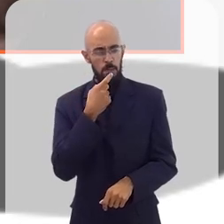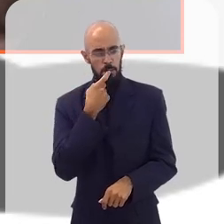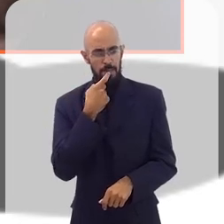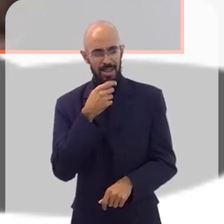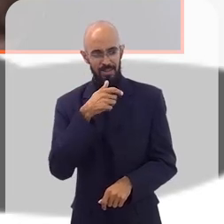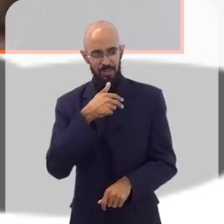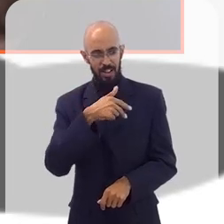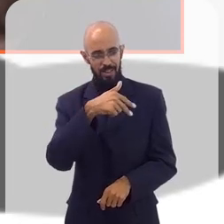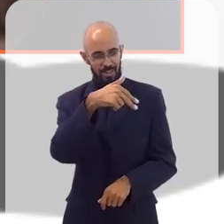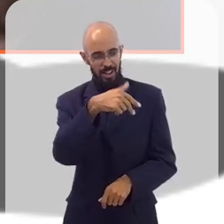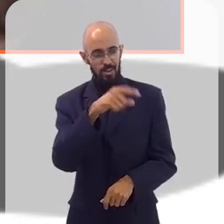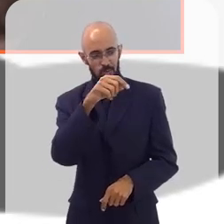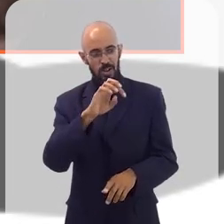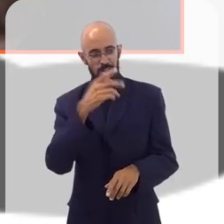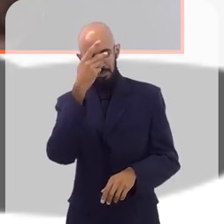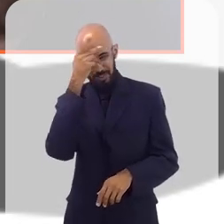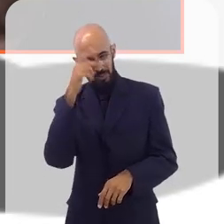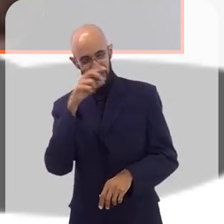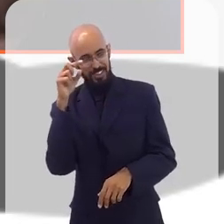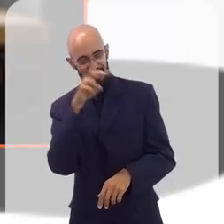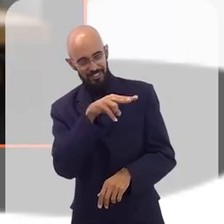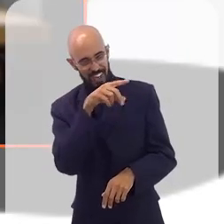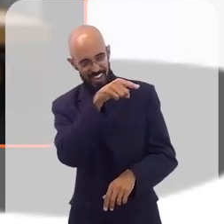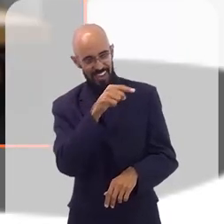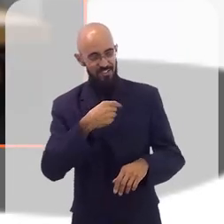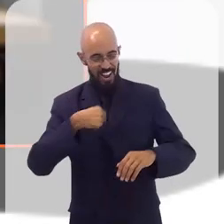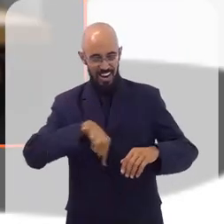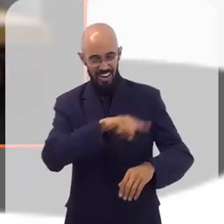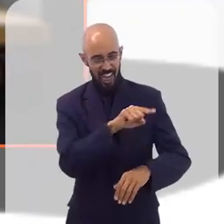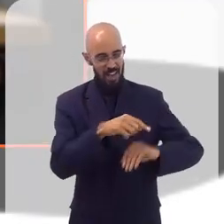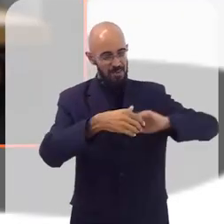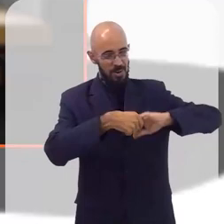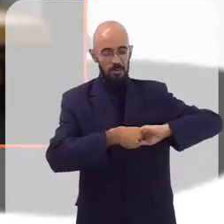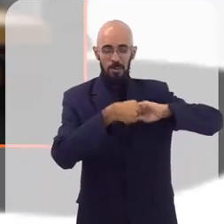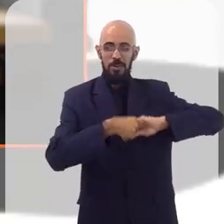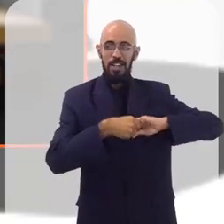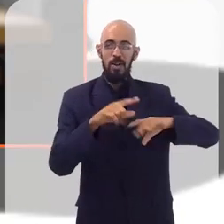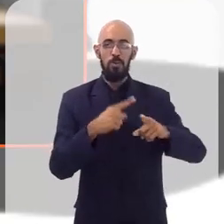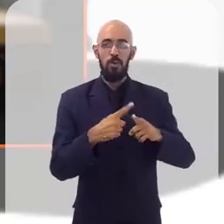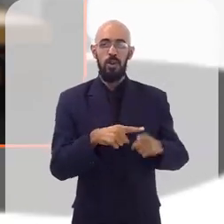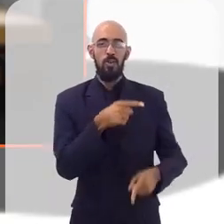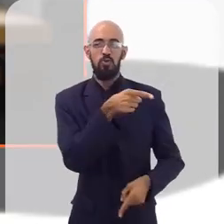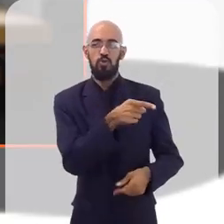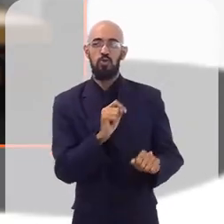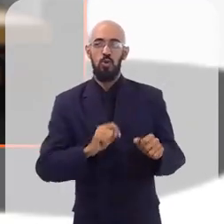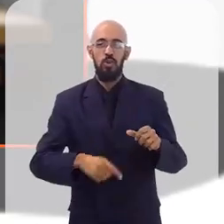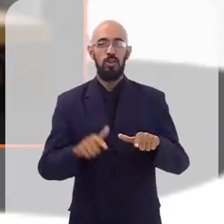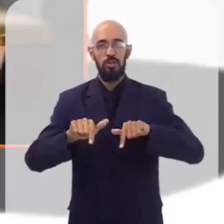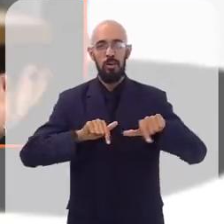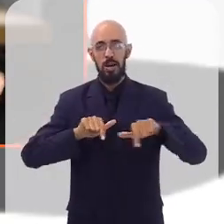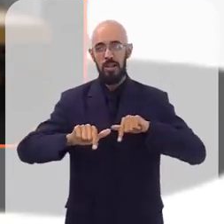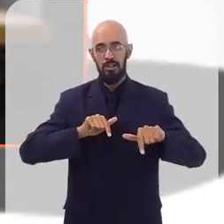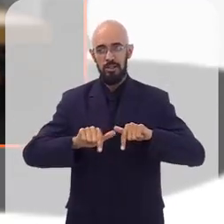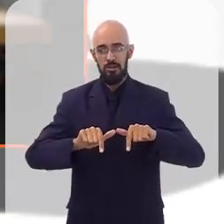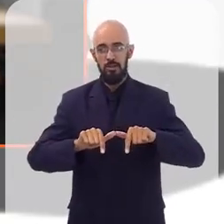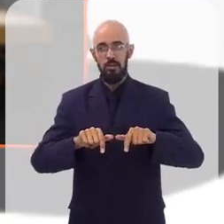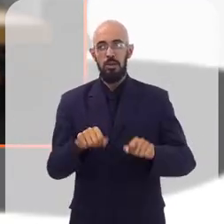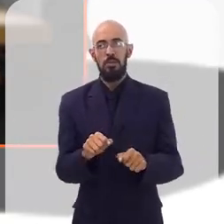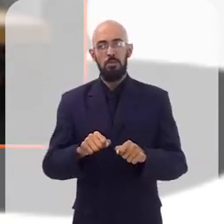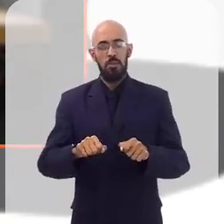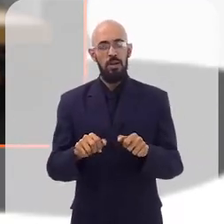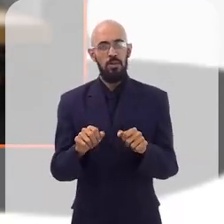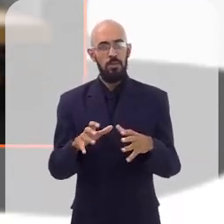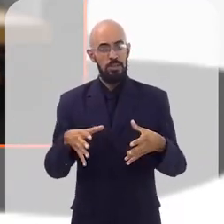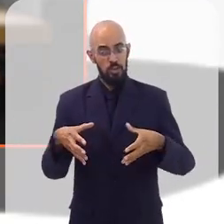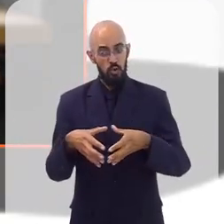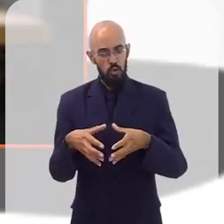também era um deficiente auditivo Eu imagino que quando o Senhor passa ali na porta a todas as pessoas